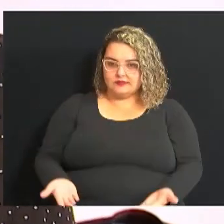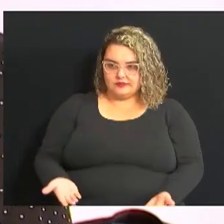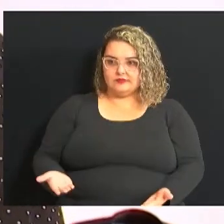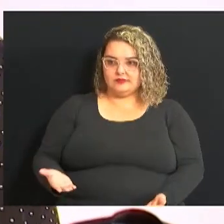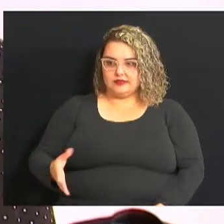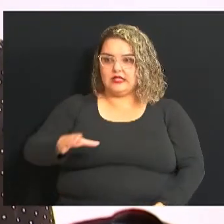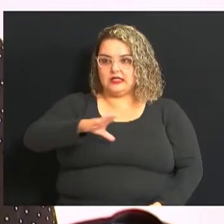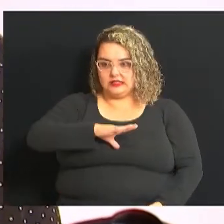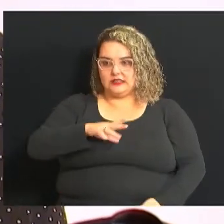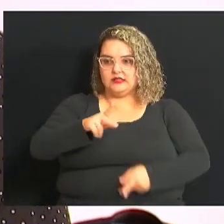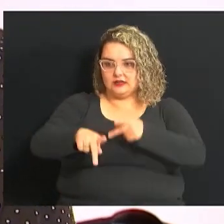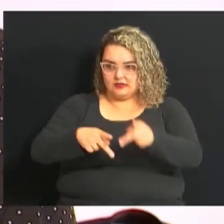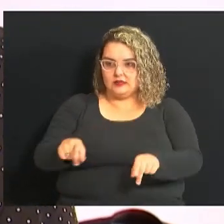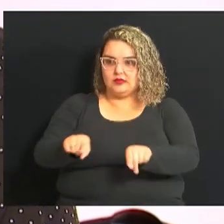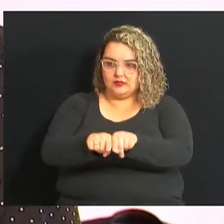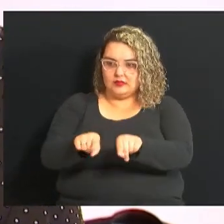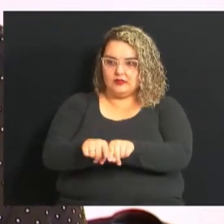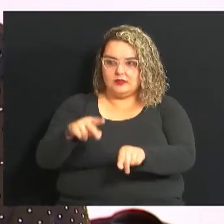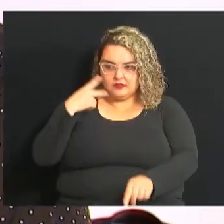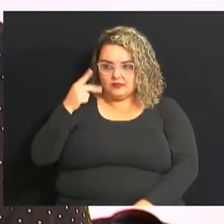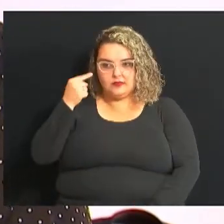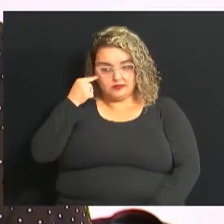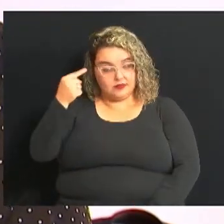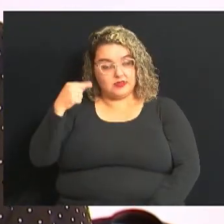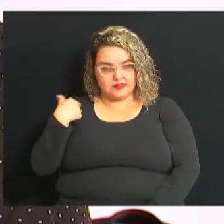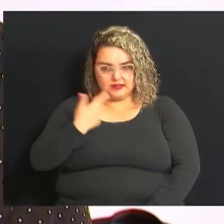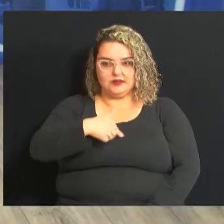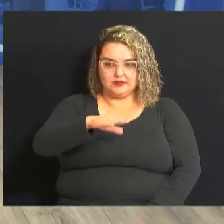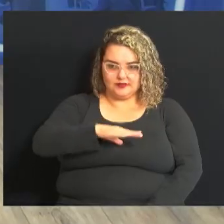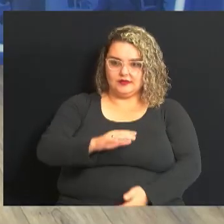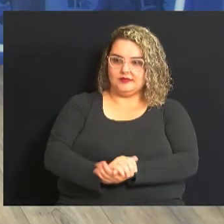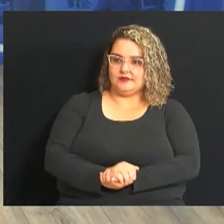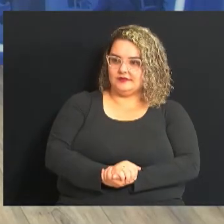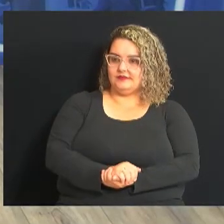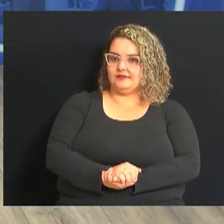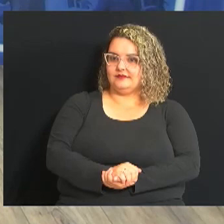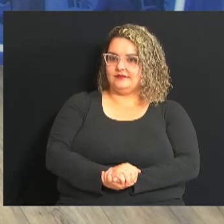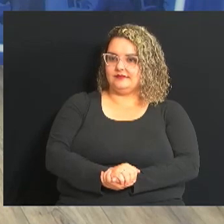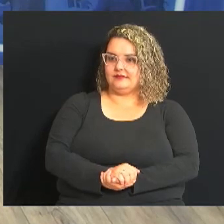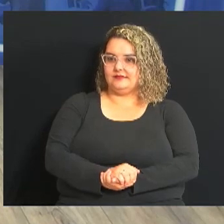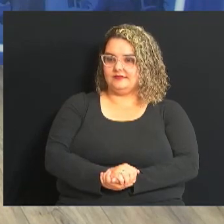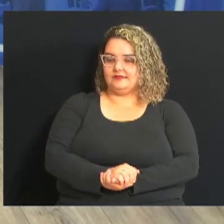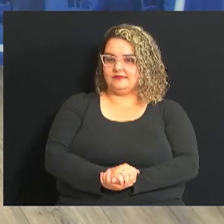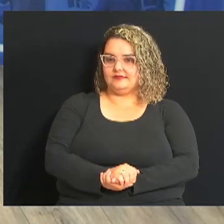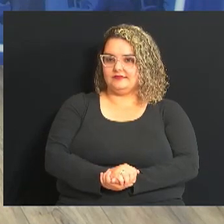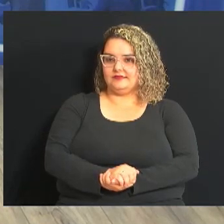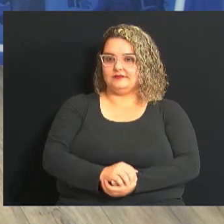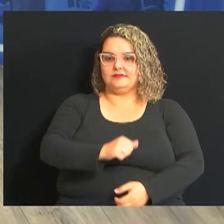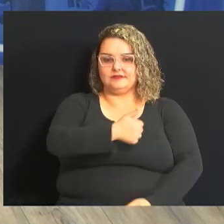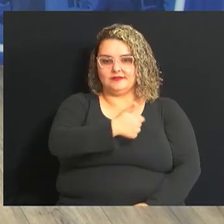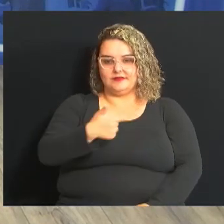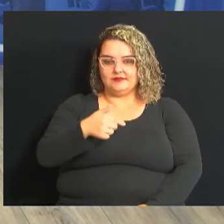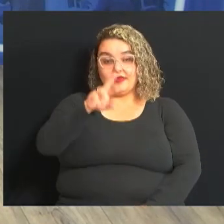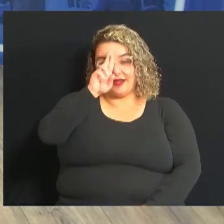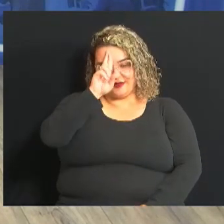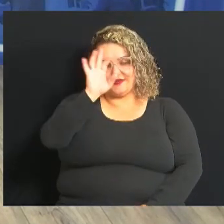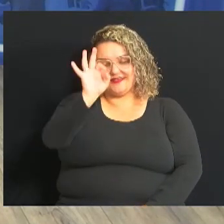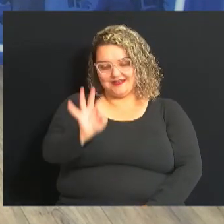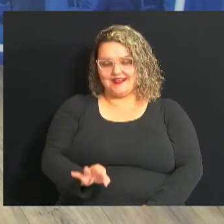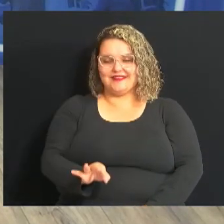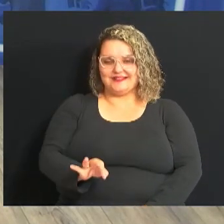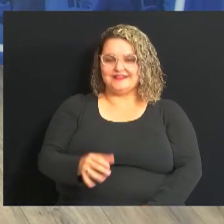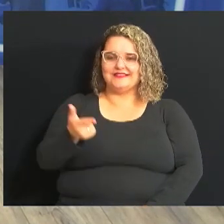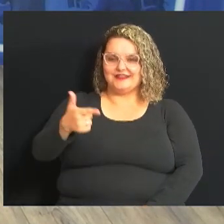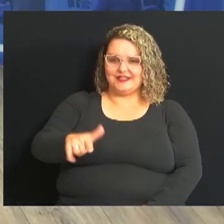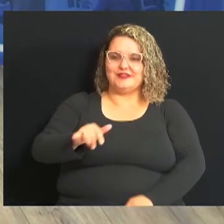tanto a população como os políticos pensar também na nossa cidade. Meio-dia em ponto, a gente segue aqui com as